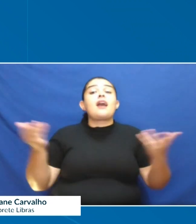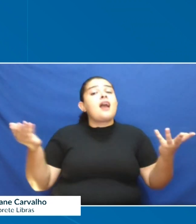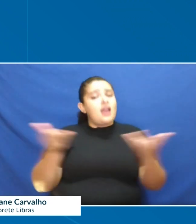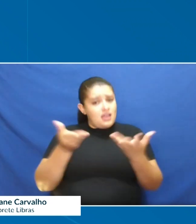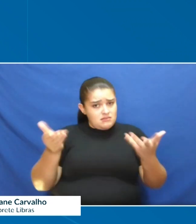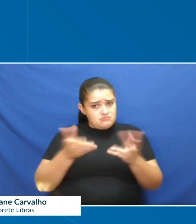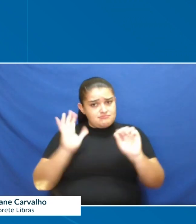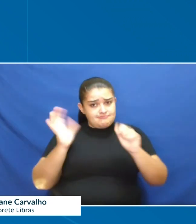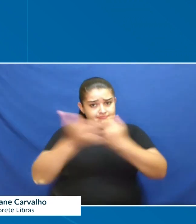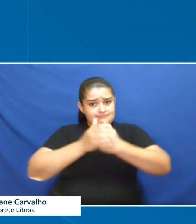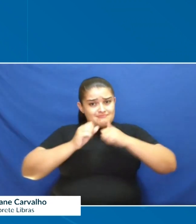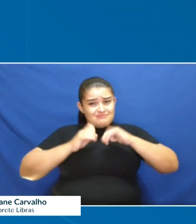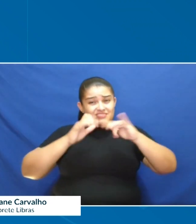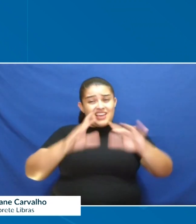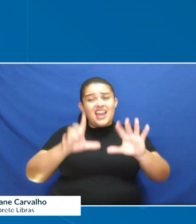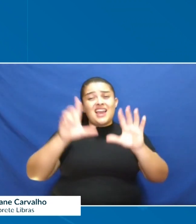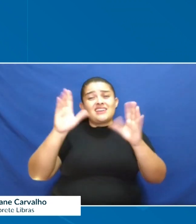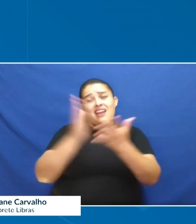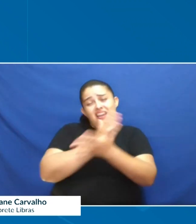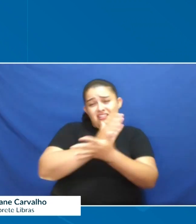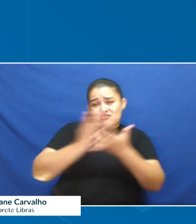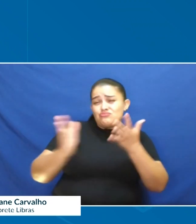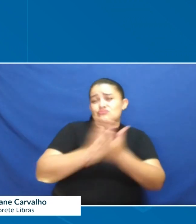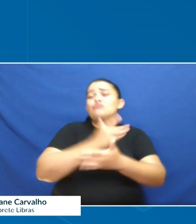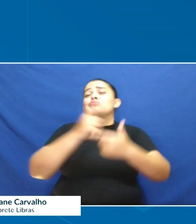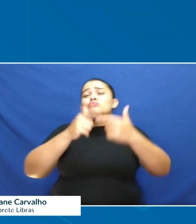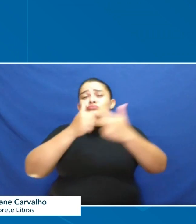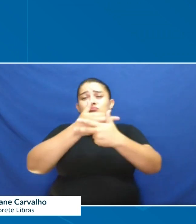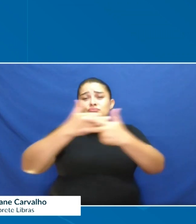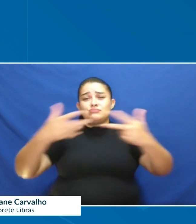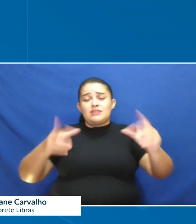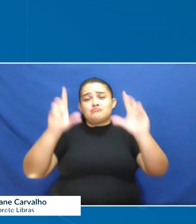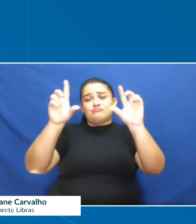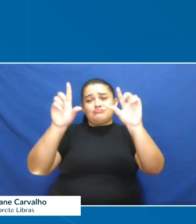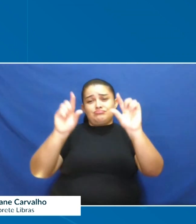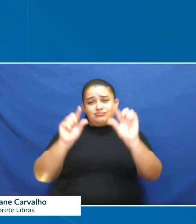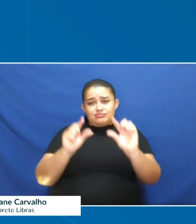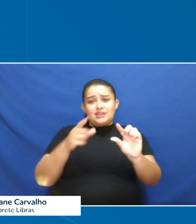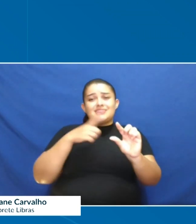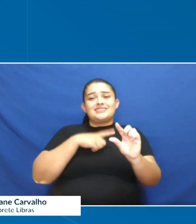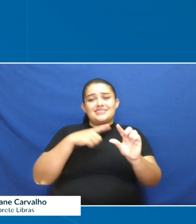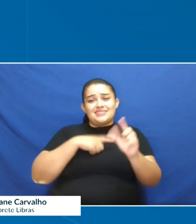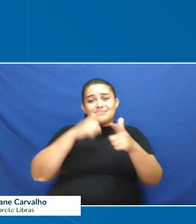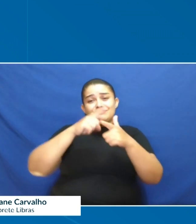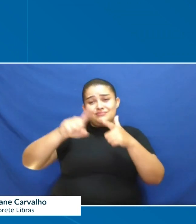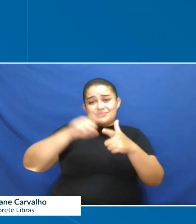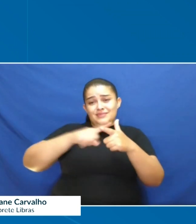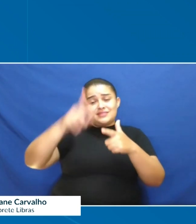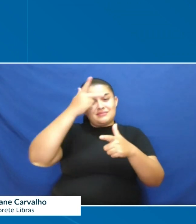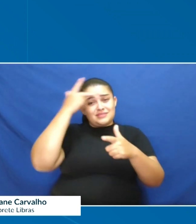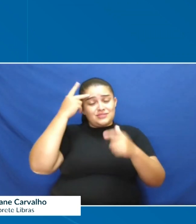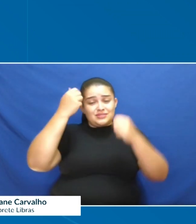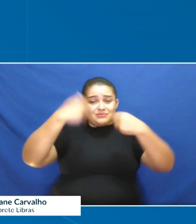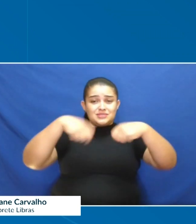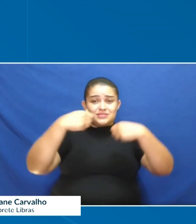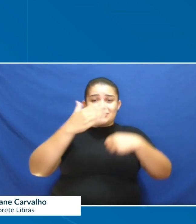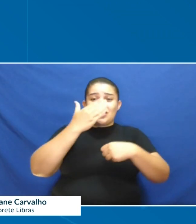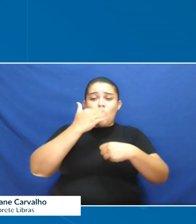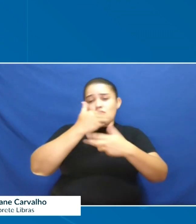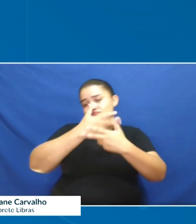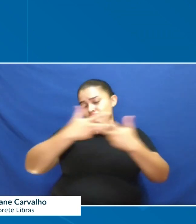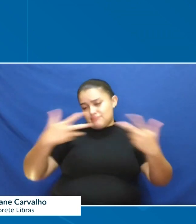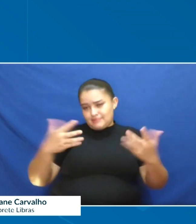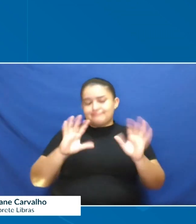pouco o consumo de alguns certos produtos. Alimentícia é uma certa exceção, porque todo mundo precisa se alimentar, mas